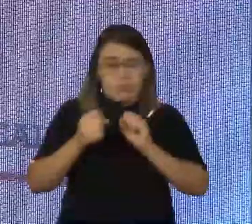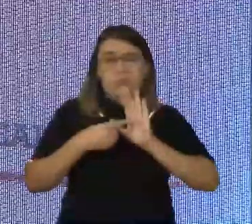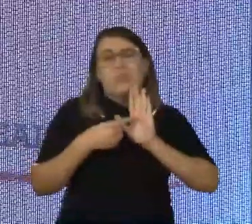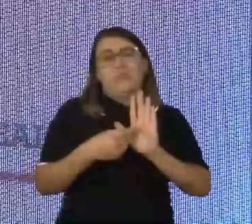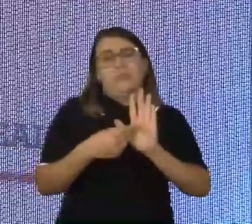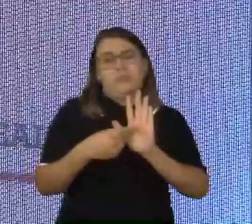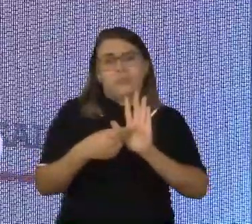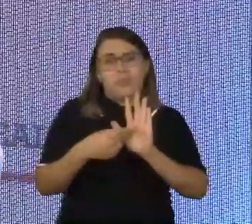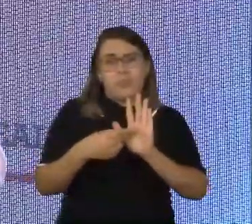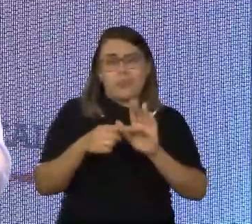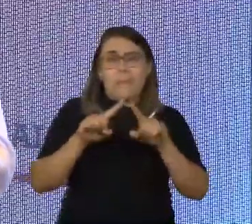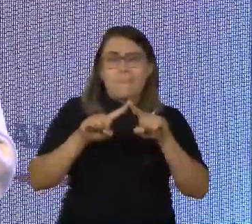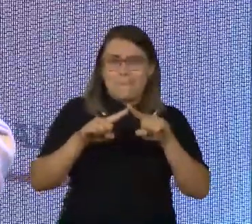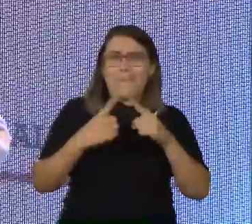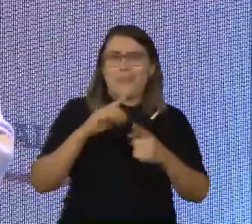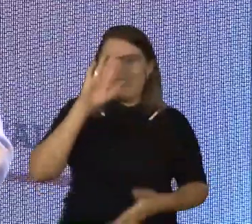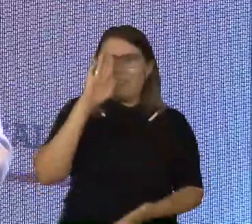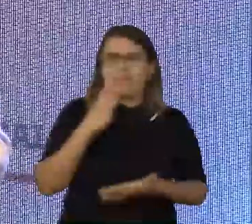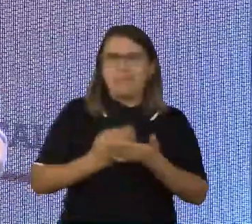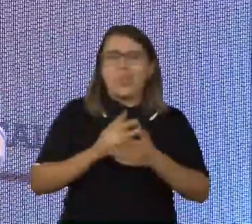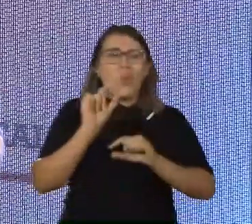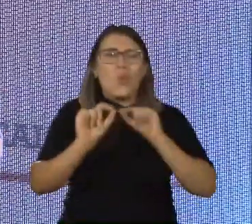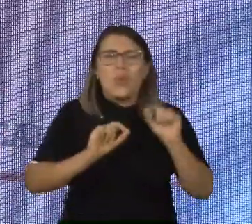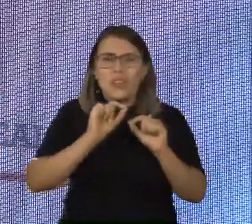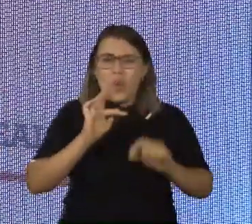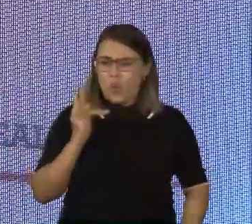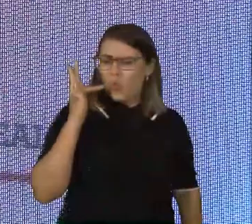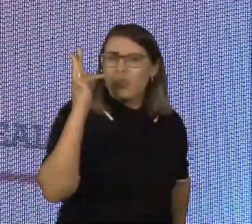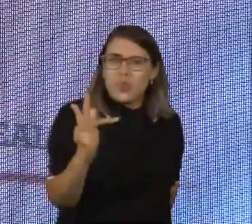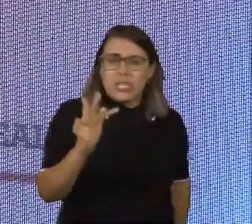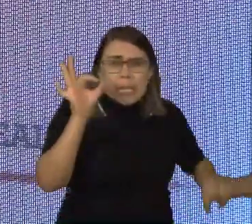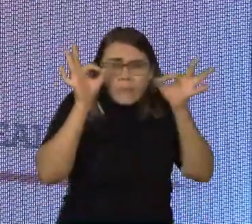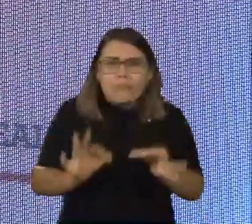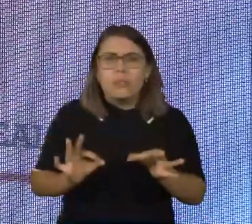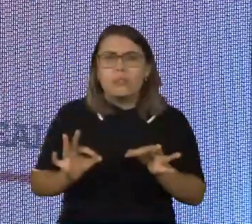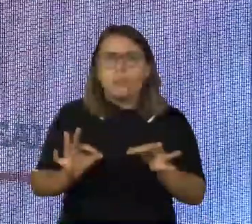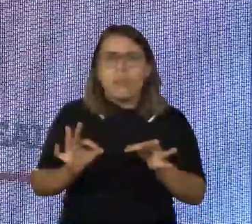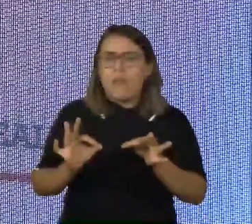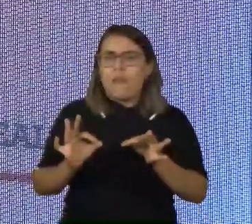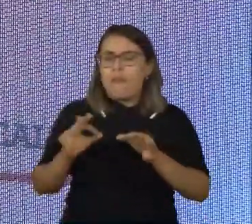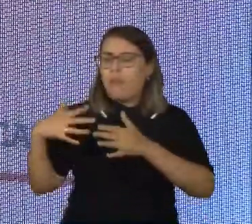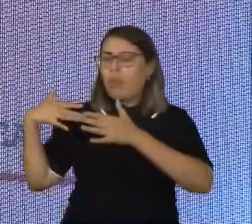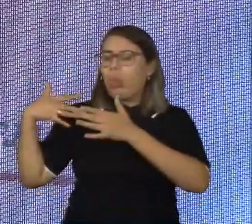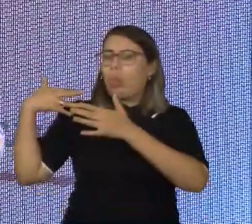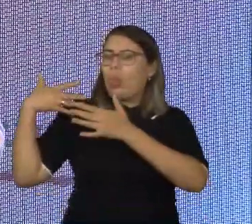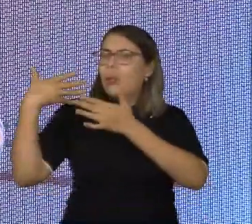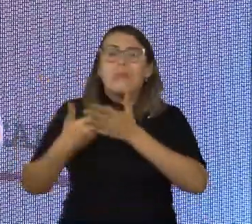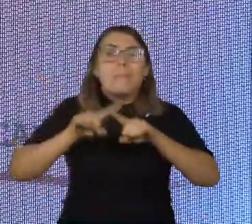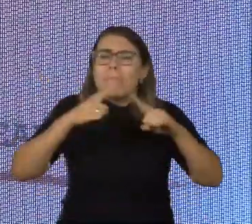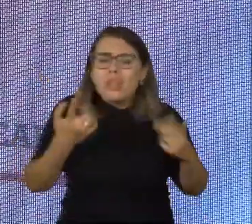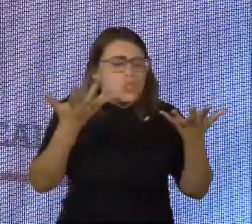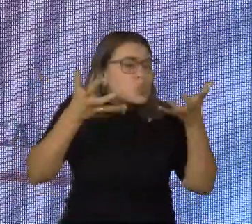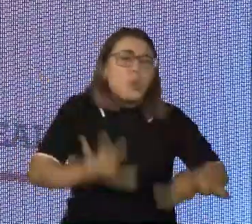Eu sei que essa maldita crença de que o futuro está predeterminado nos acompanha durante muito tempo, mas ele não precisa fazer parte